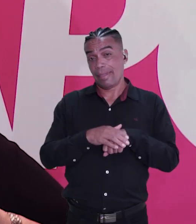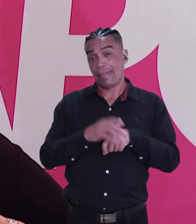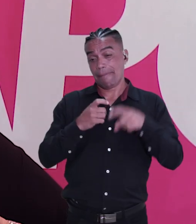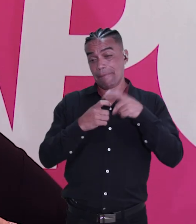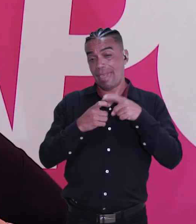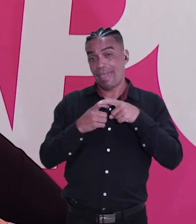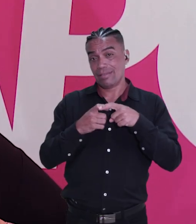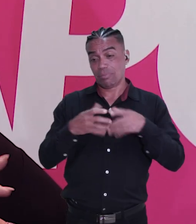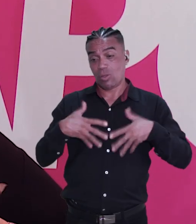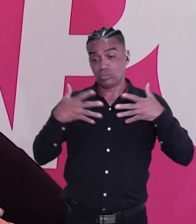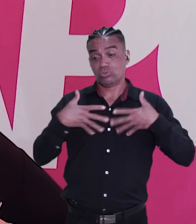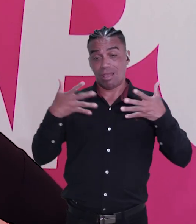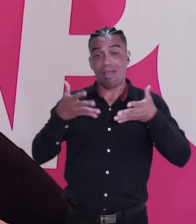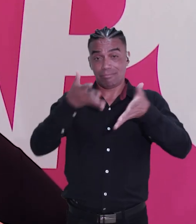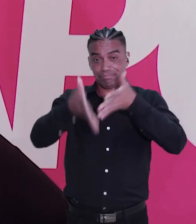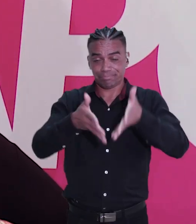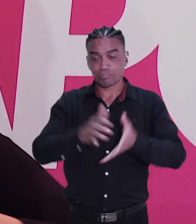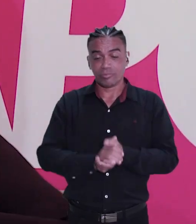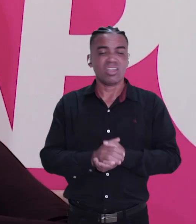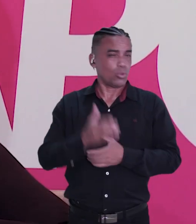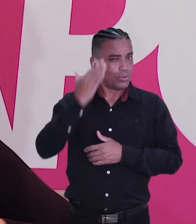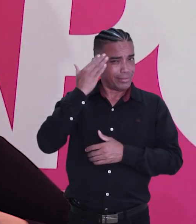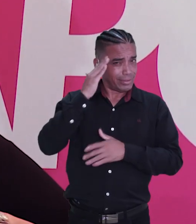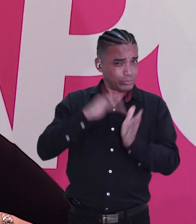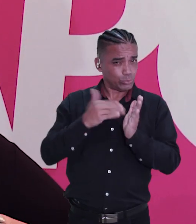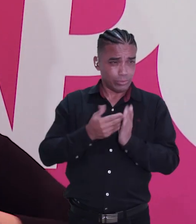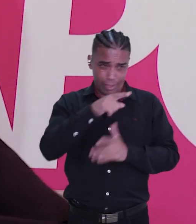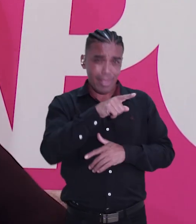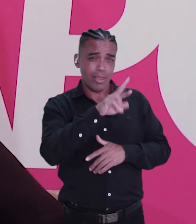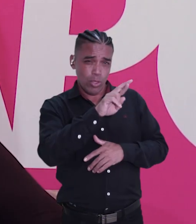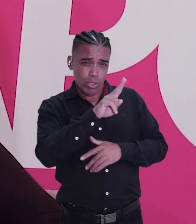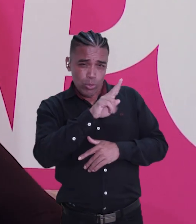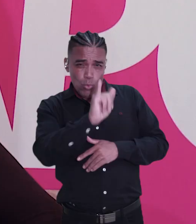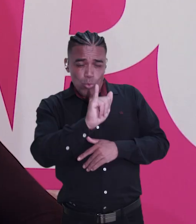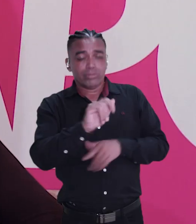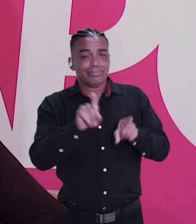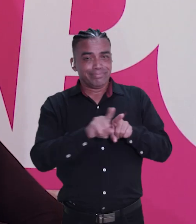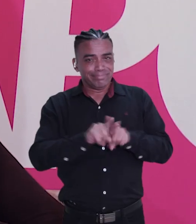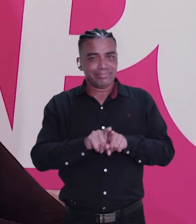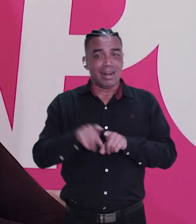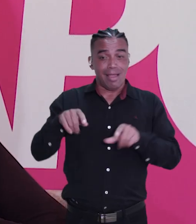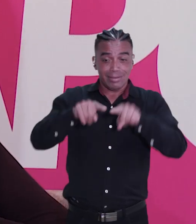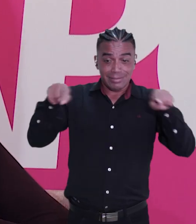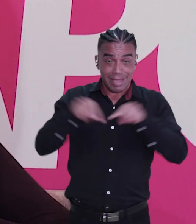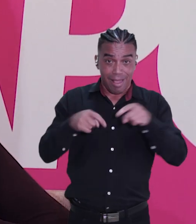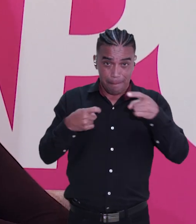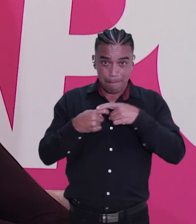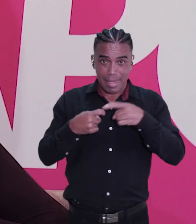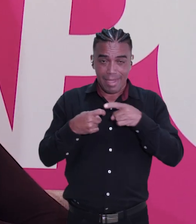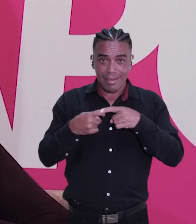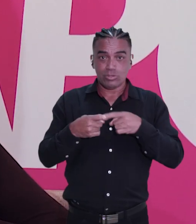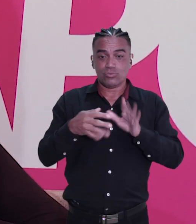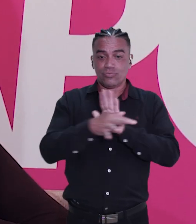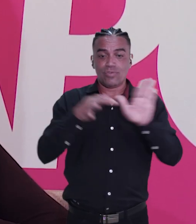eufemística que os médicos falam para não te assustar demais, mas eu estava entendendo tudo, e ele também. Mas ele saiu do consultório